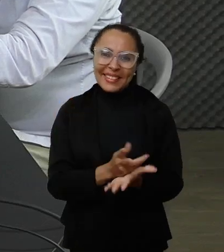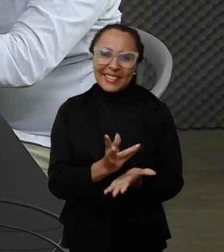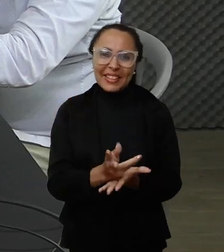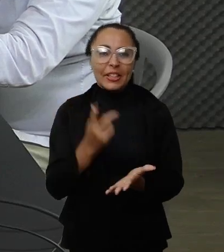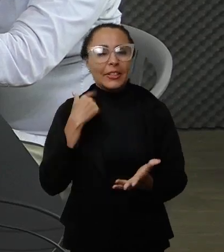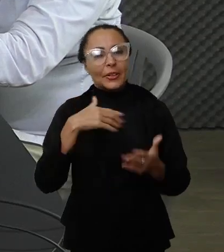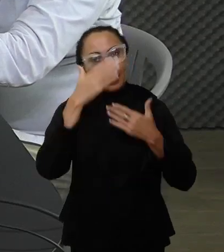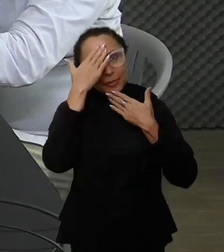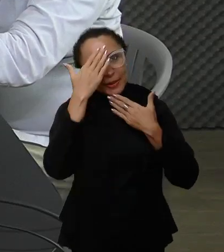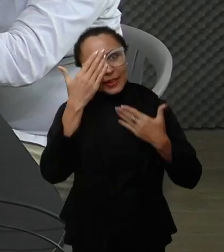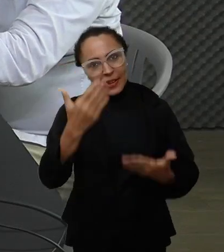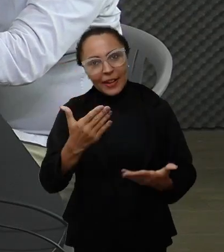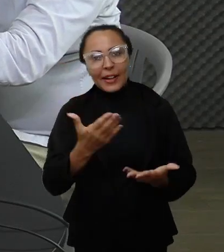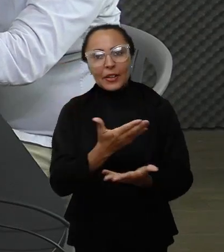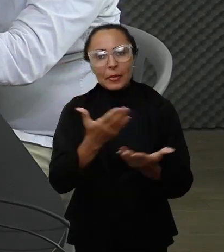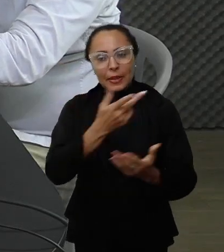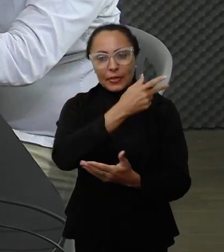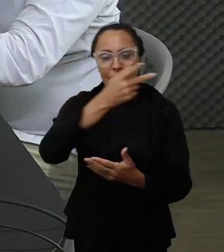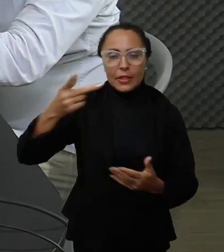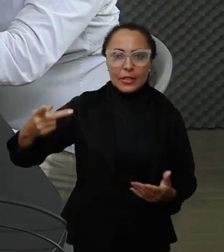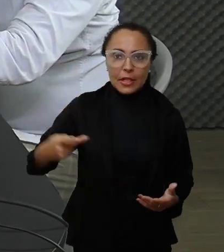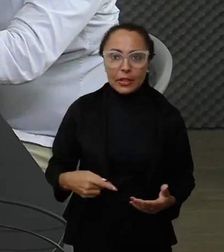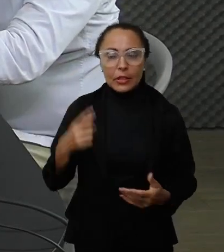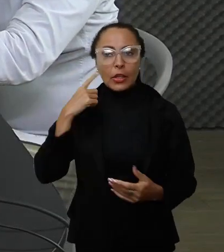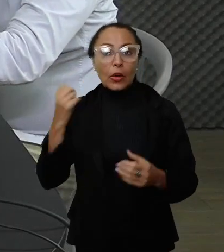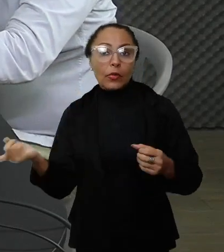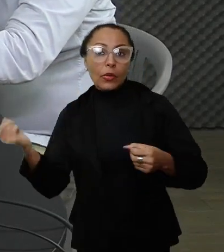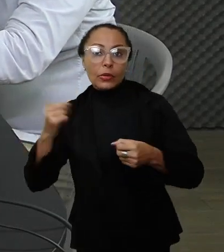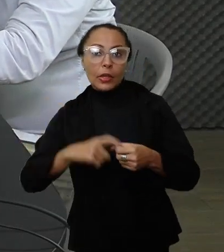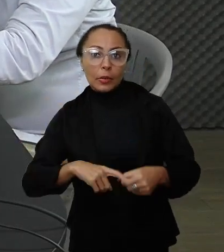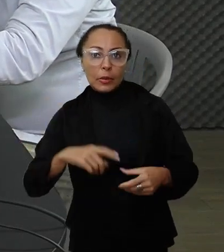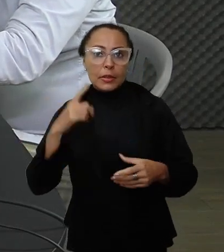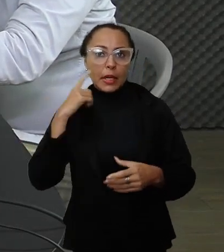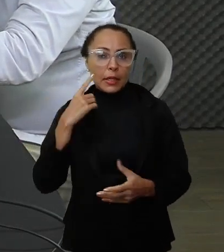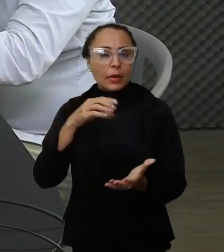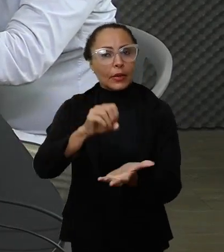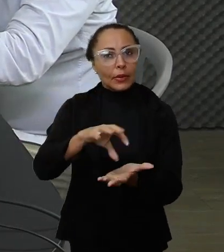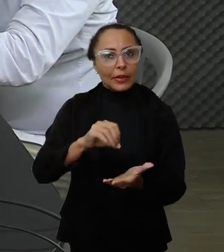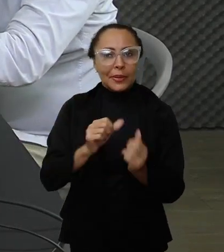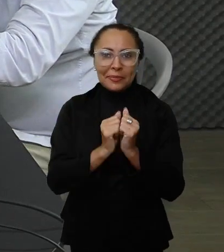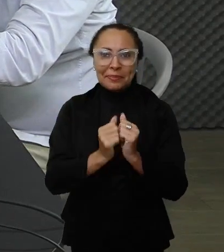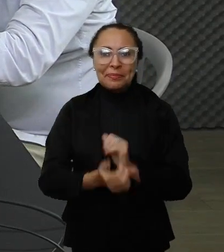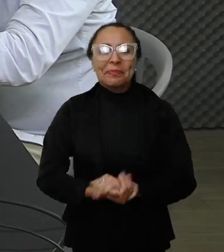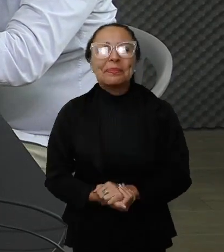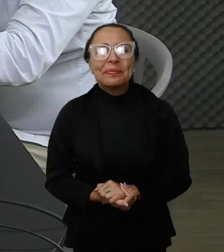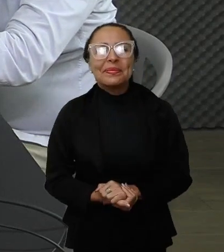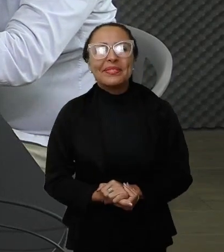muito obrigado pela tua Obrigada a você visita pelo e nós convite. voltamos ainda com o Educadoc. Estamos juntos.